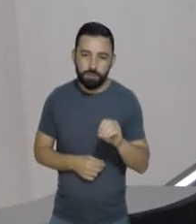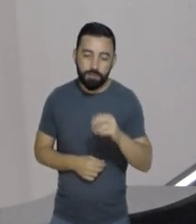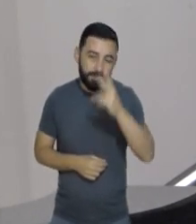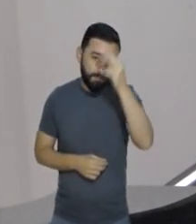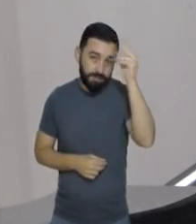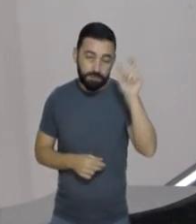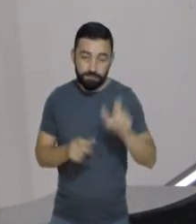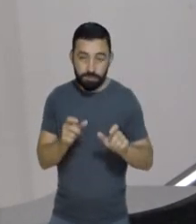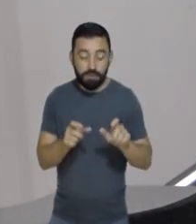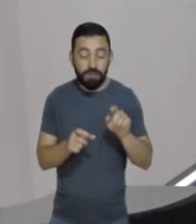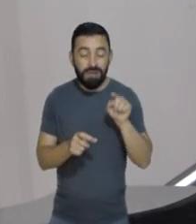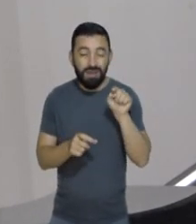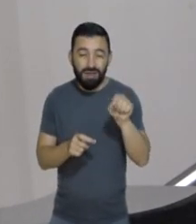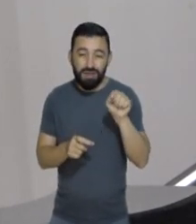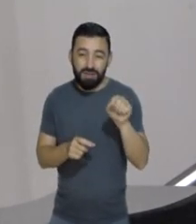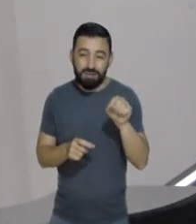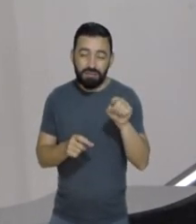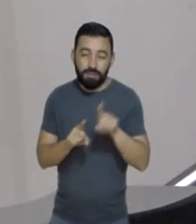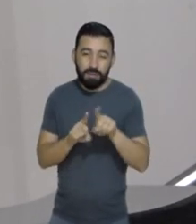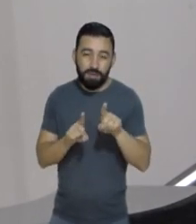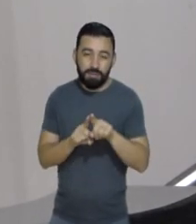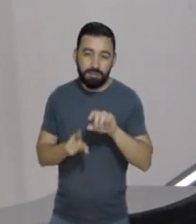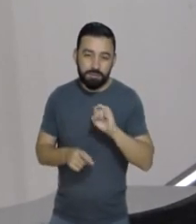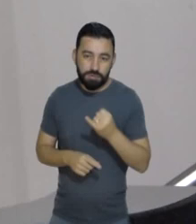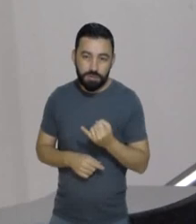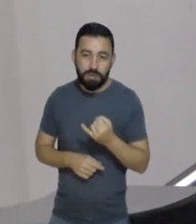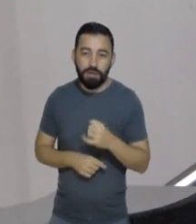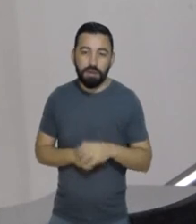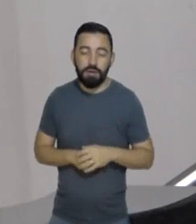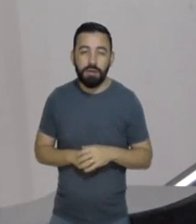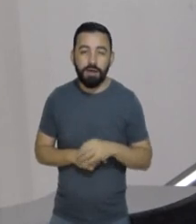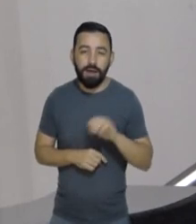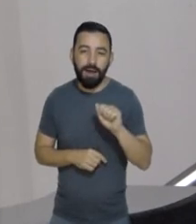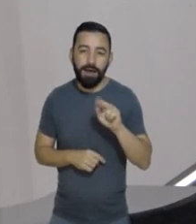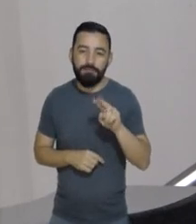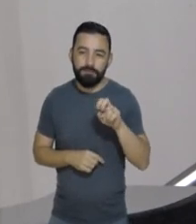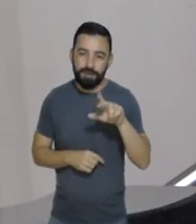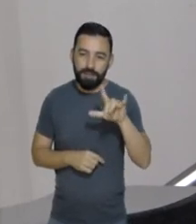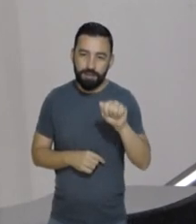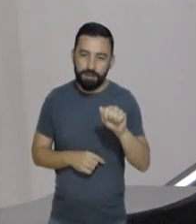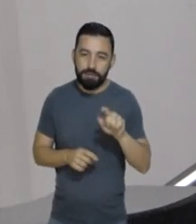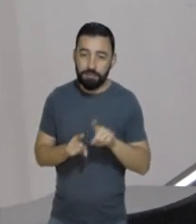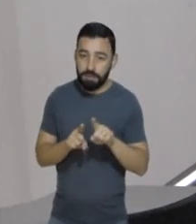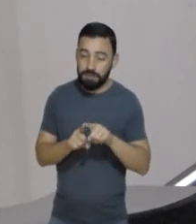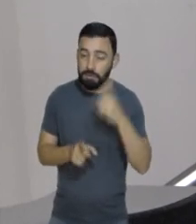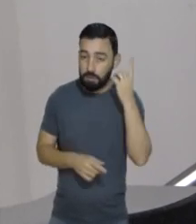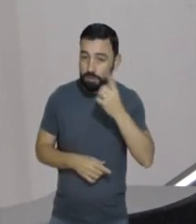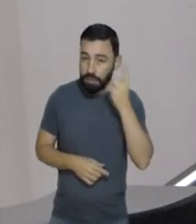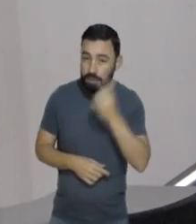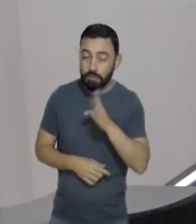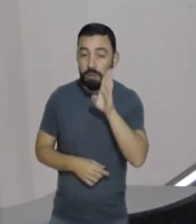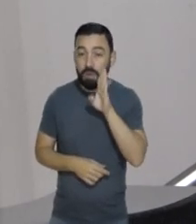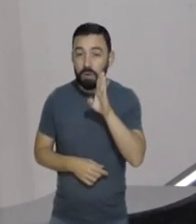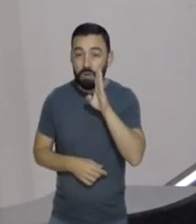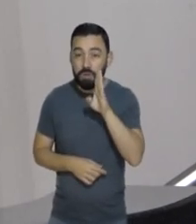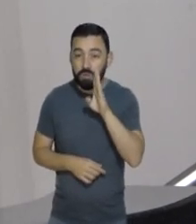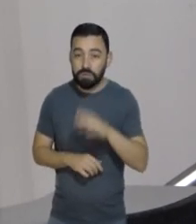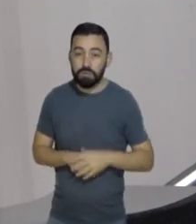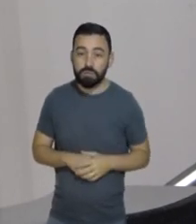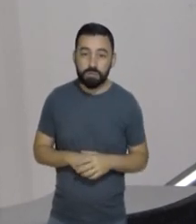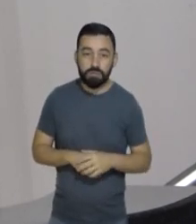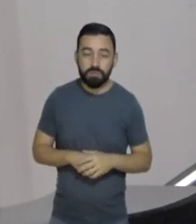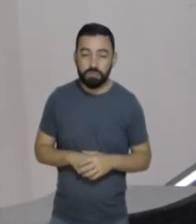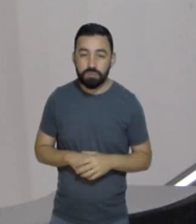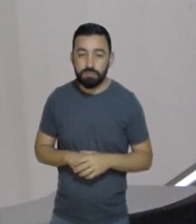São José, Urvino Coelho d'Ávila. Bom dia aos deputados Nilson Berlanda. Bom dia ao